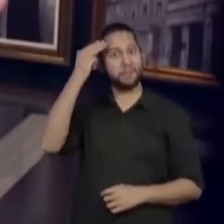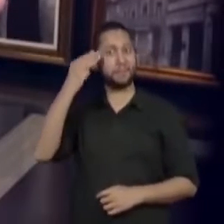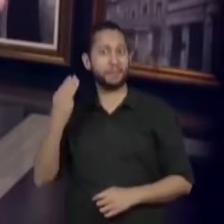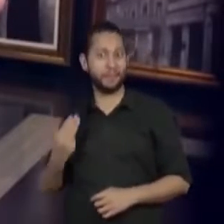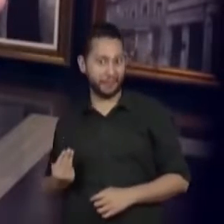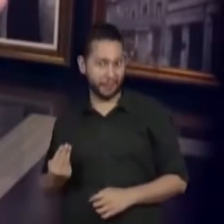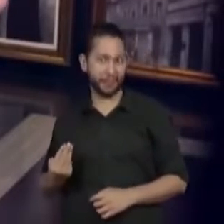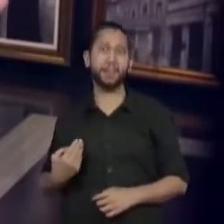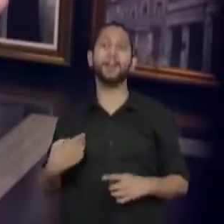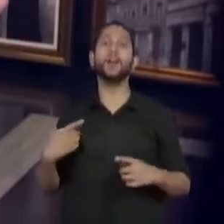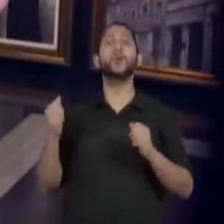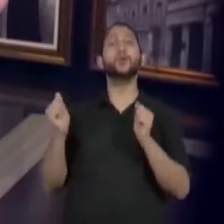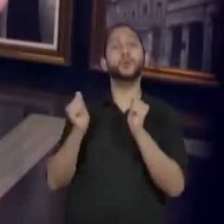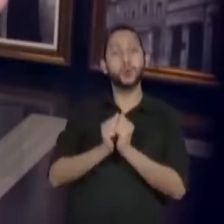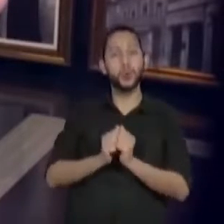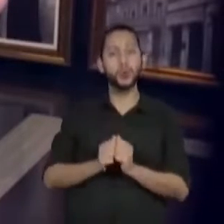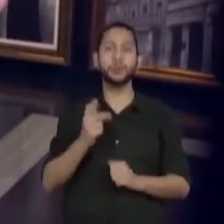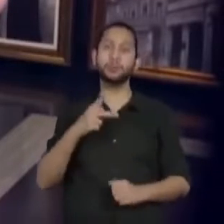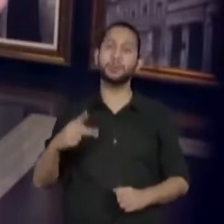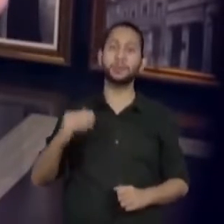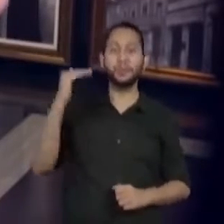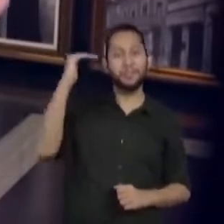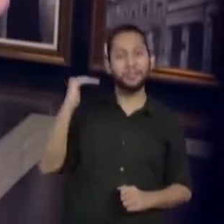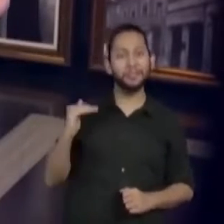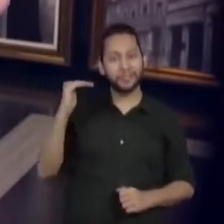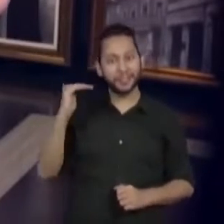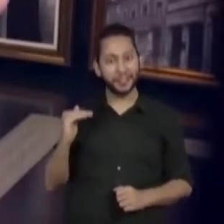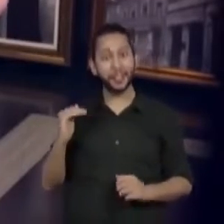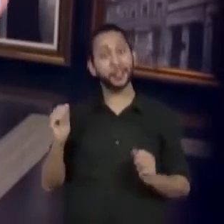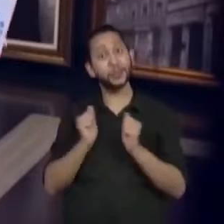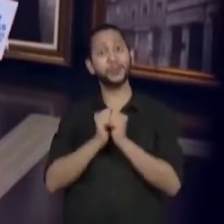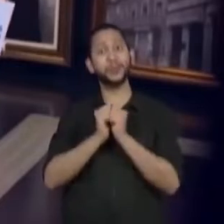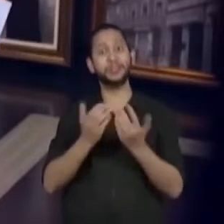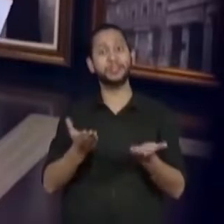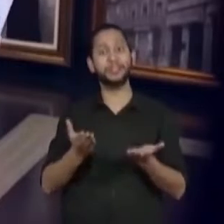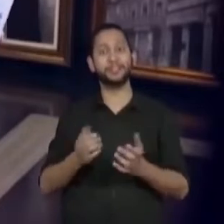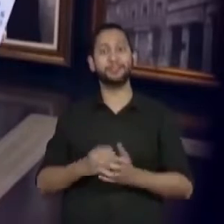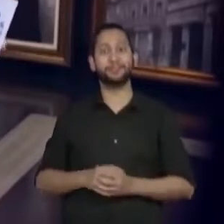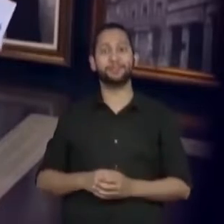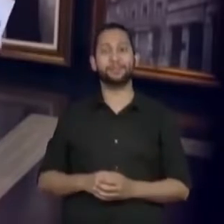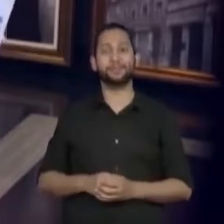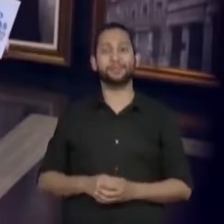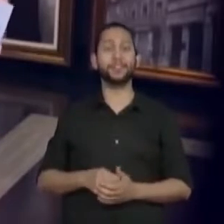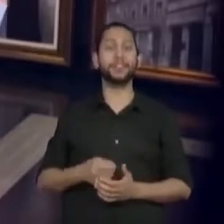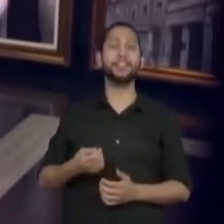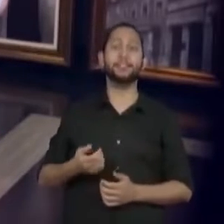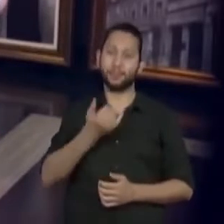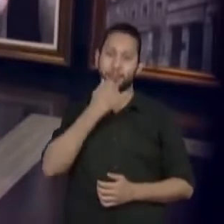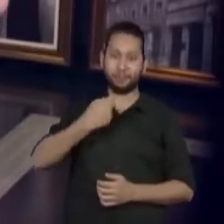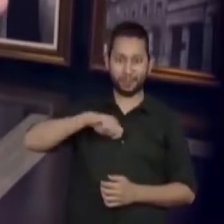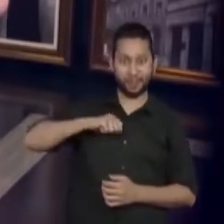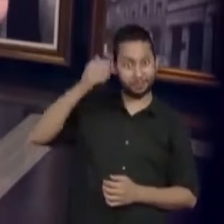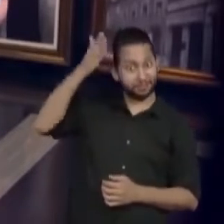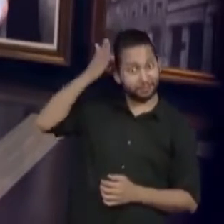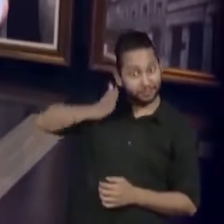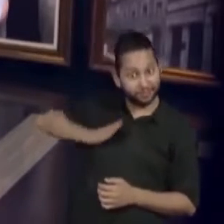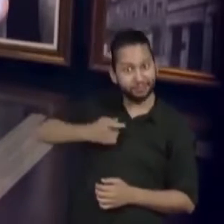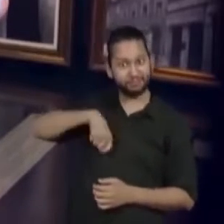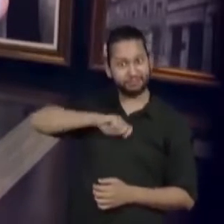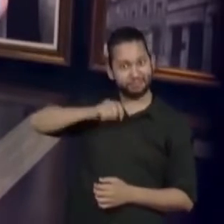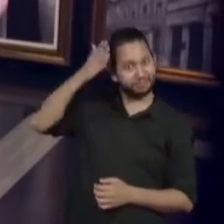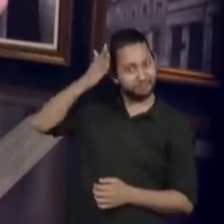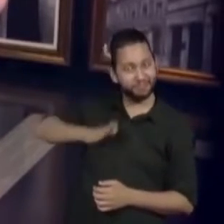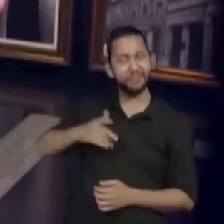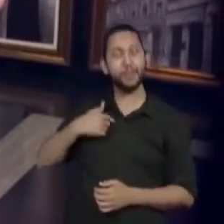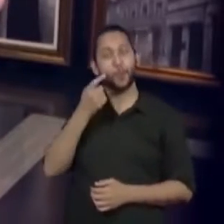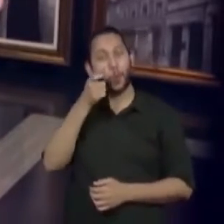estou aqui e professora Franciele preparamos para vocês. Isso mesmo. Tudo bem, sexto ano? Eu sou a professora Franciele e vim